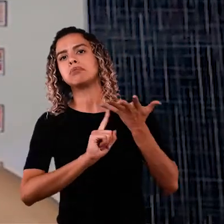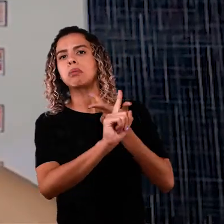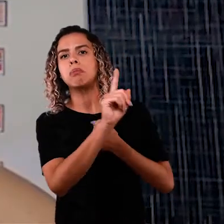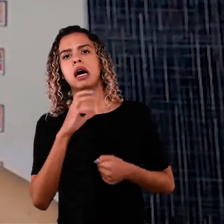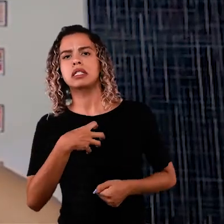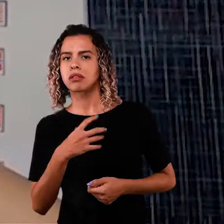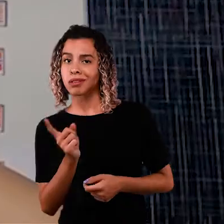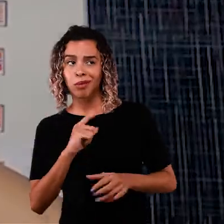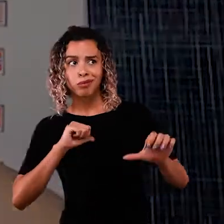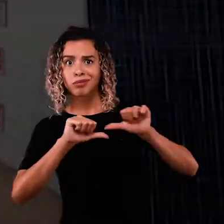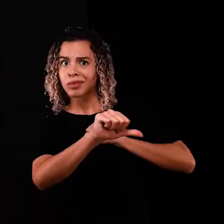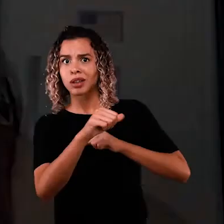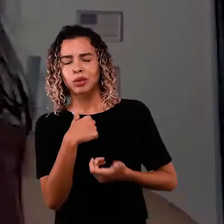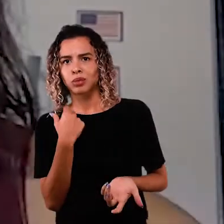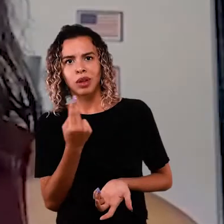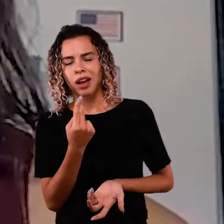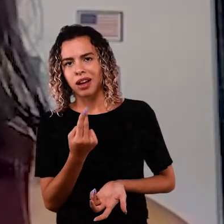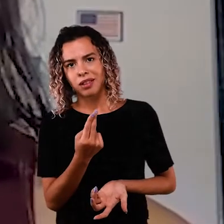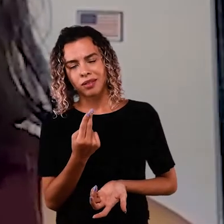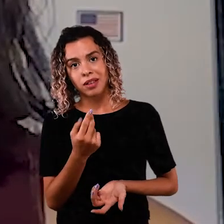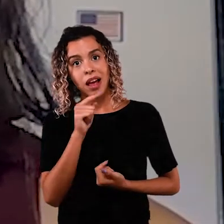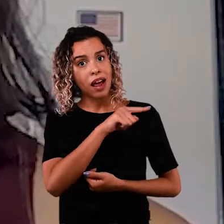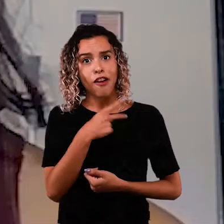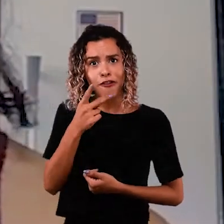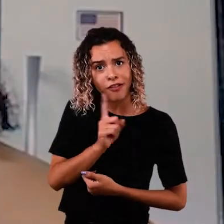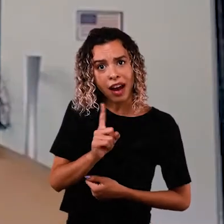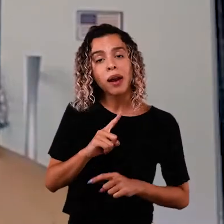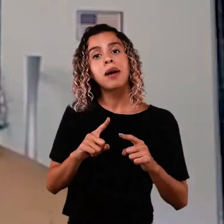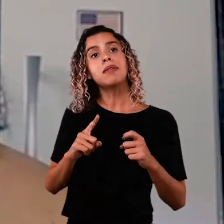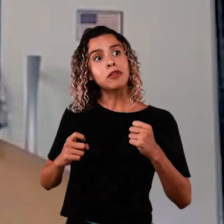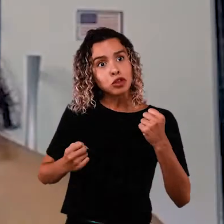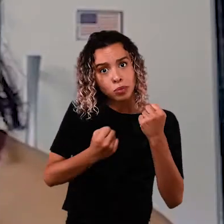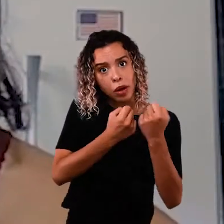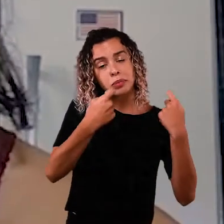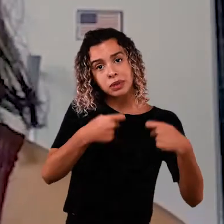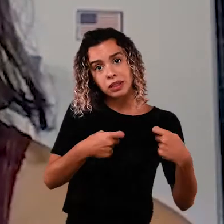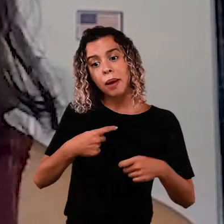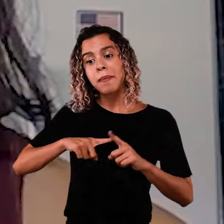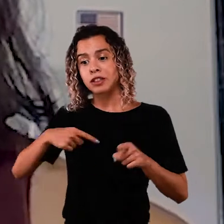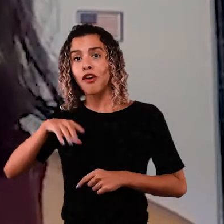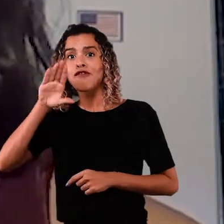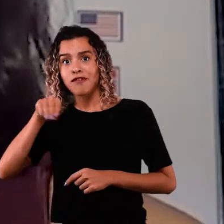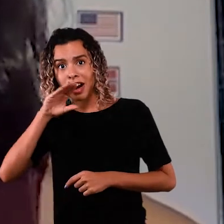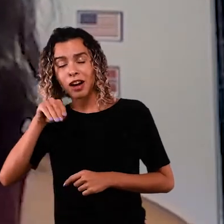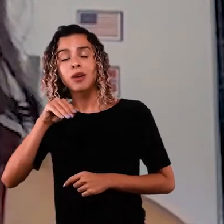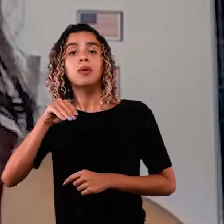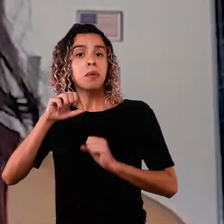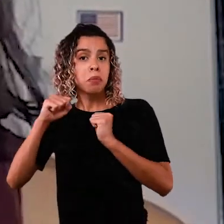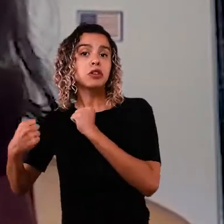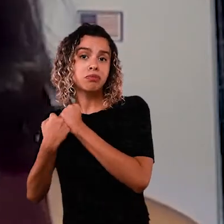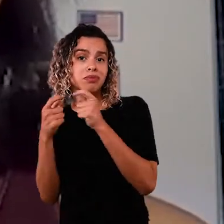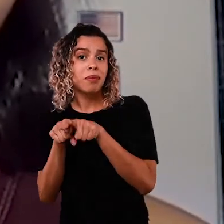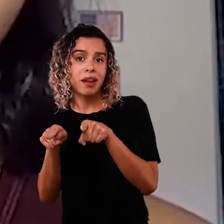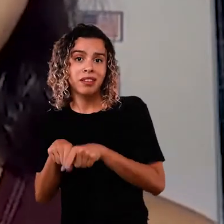experiência de alguém que não fala, por exemplo. Mesmo que uma pessoa fale, ela pode precisar de uma quantidade boa de suporte. Mesmo que uma pessoa não fale, ela